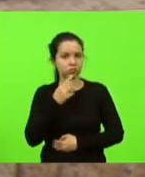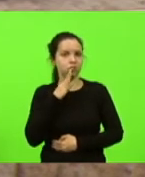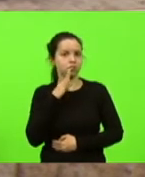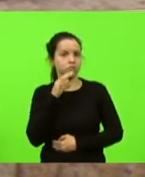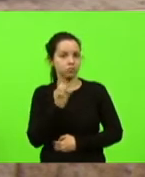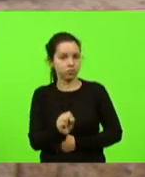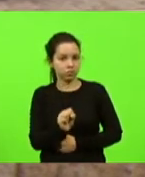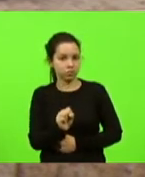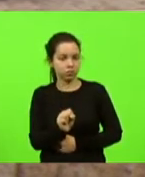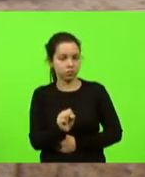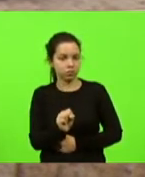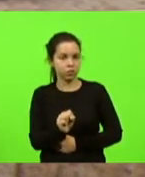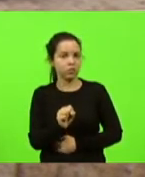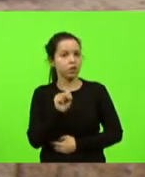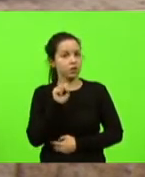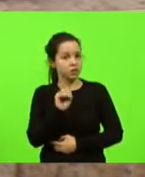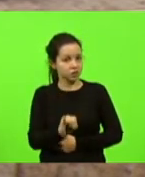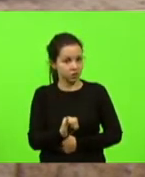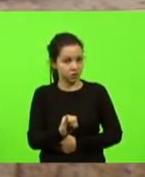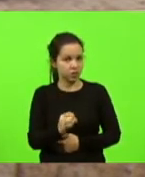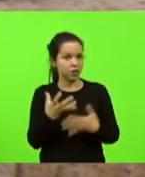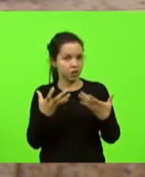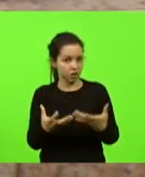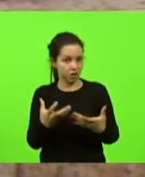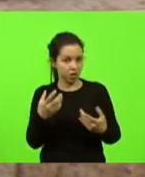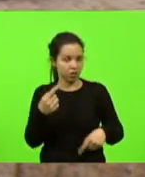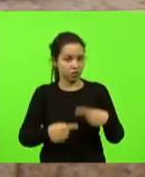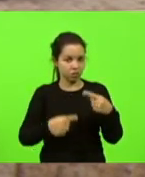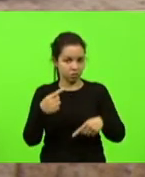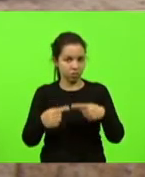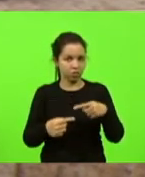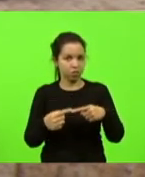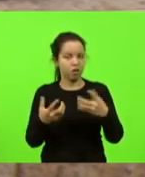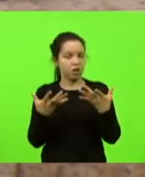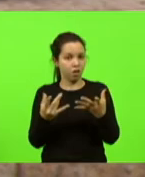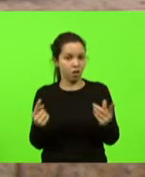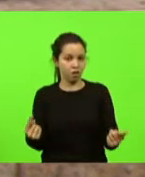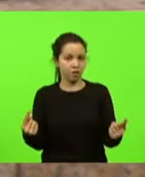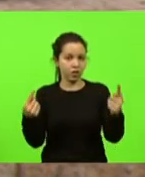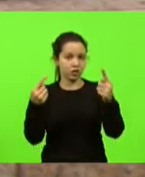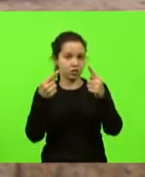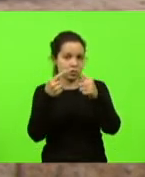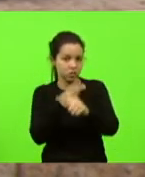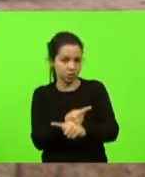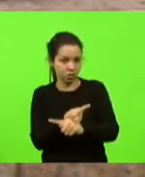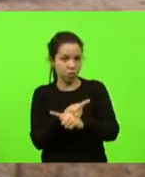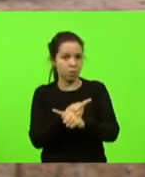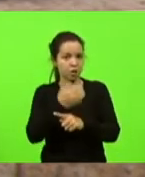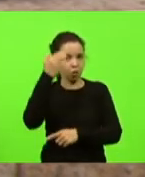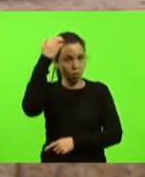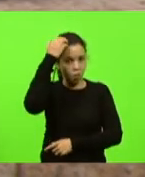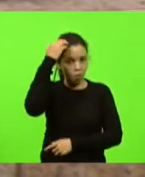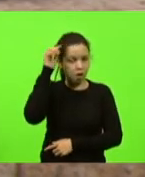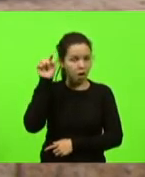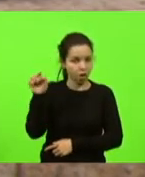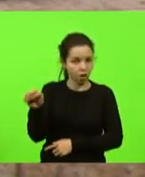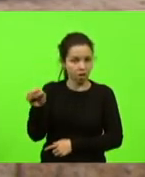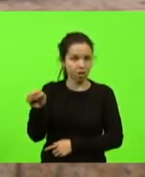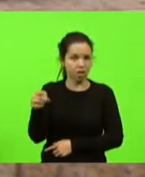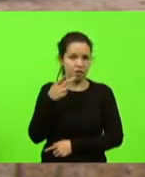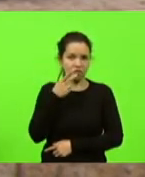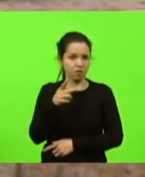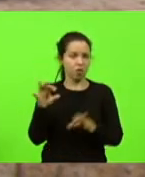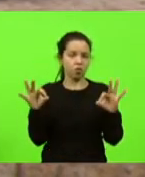uma tentativa de uma dialética de inversão de ônus para culpá-lo de algo que ele não falou, a não ser que seja